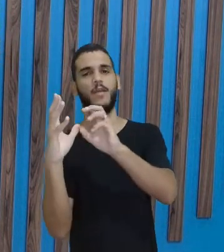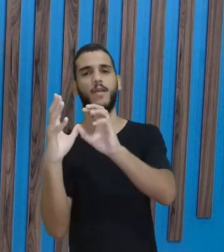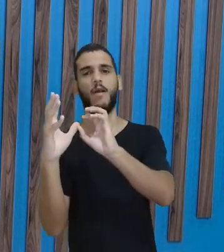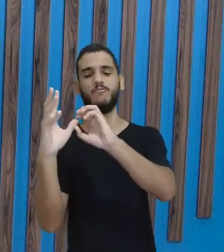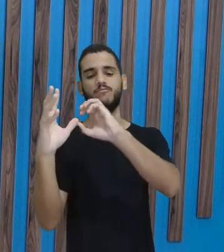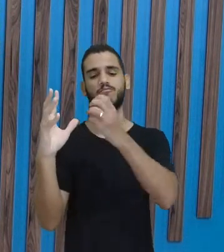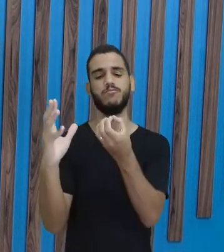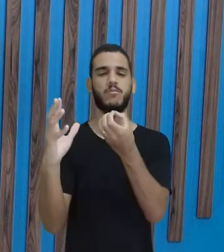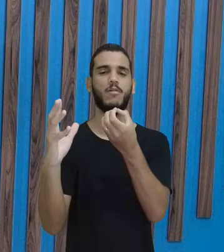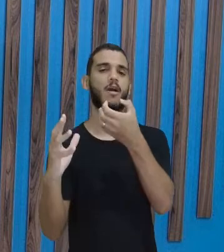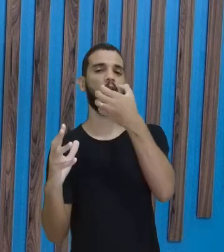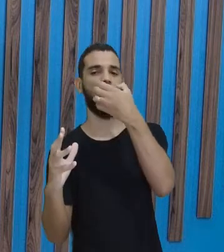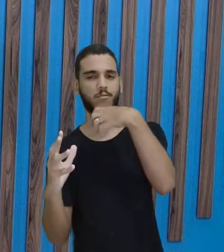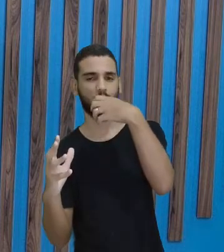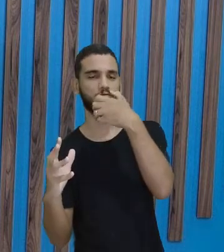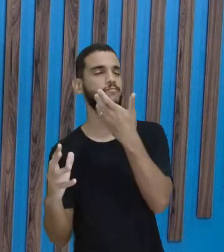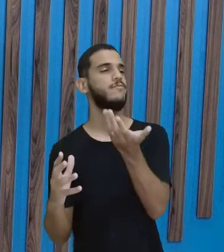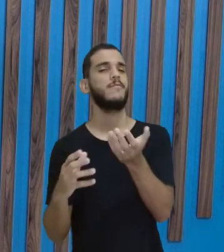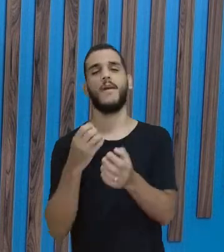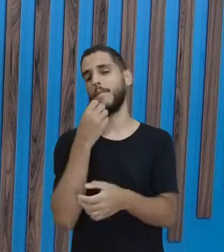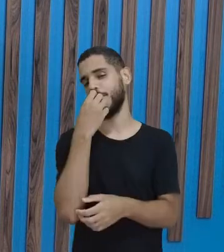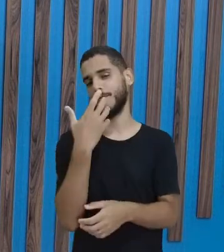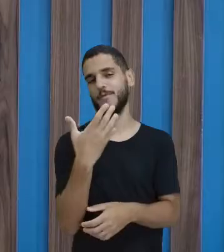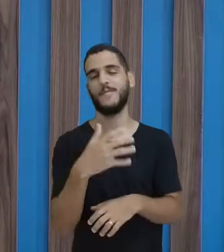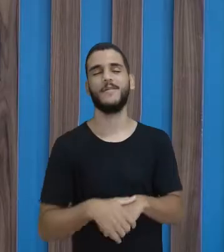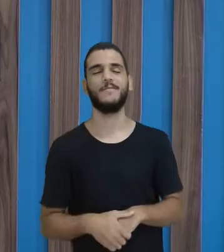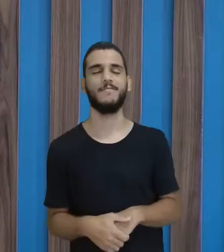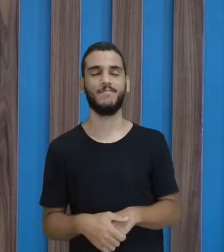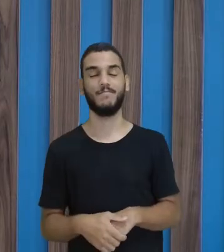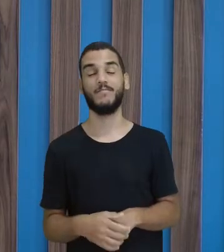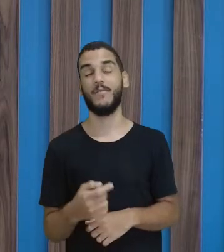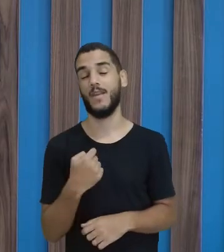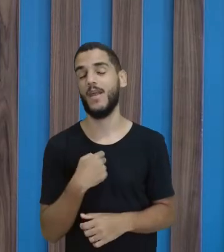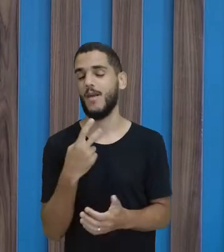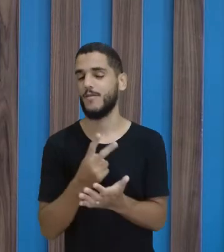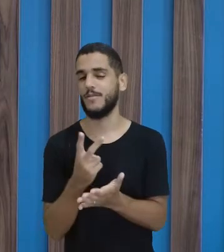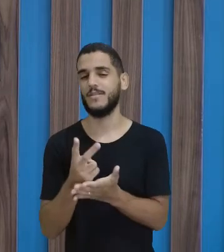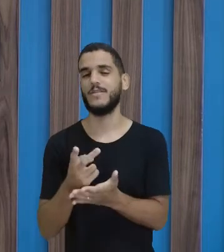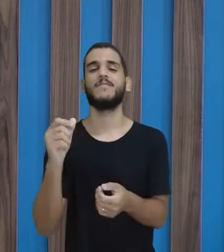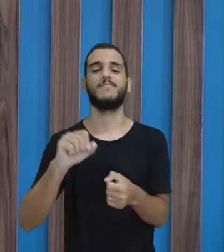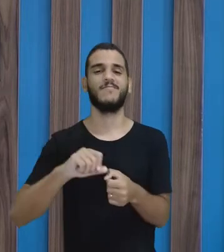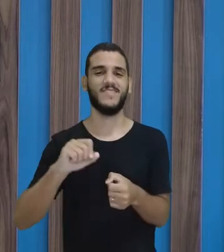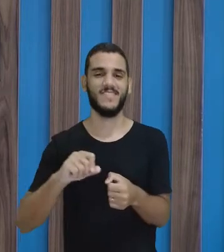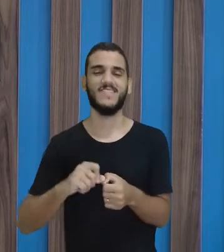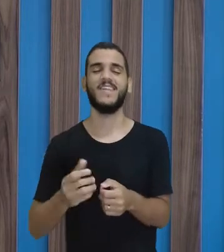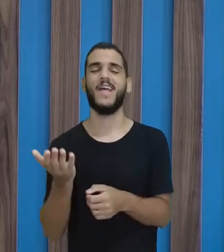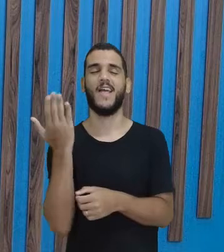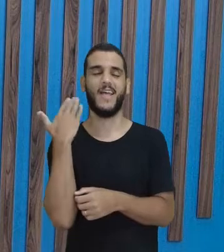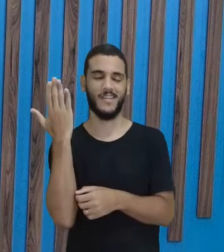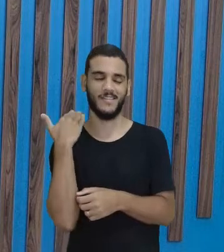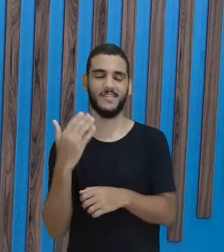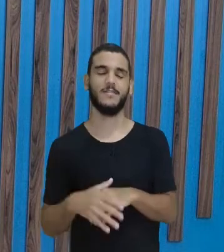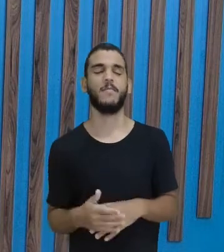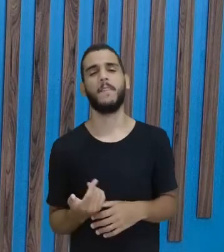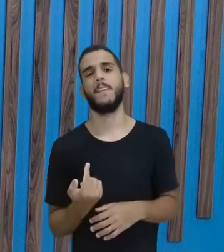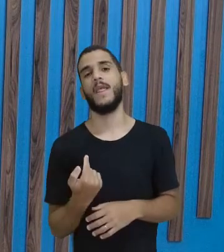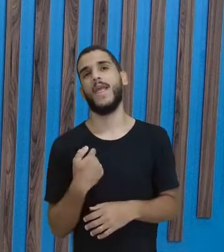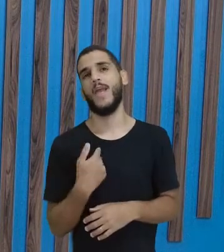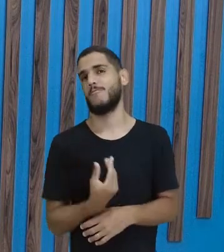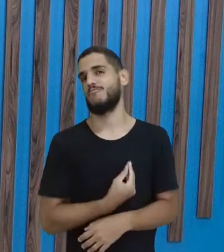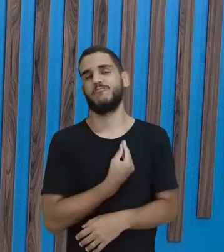saborear diretamente do pé. Isso é muito legal. Ai, muito bom. Né? Eu fazia isso tanto, professora Sandra. Legal. Eu não morei na área